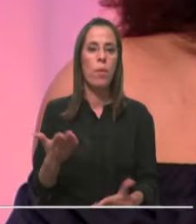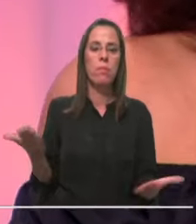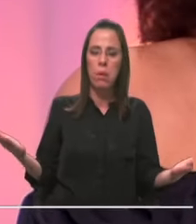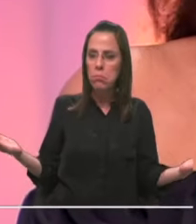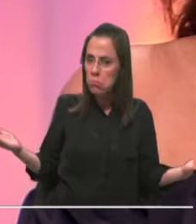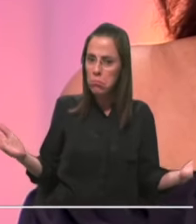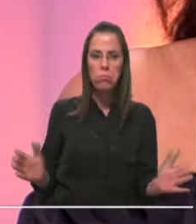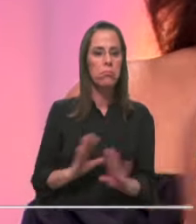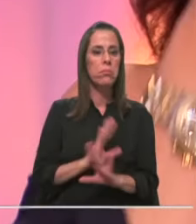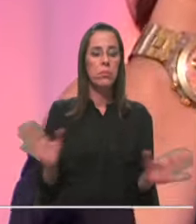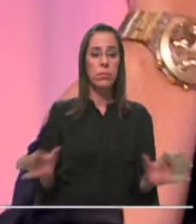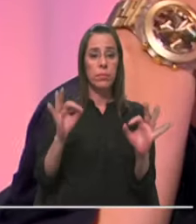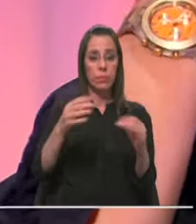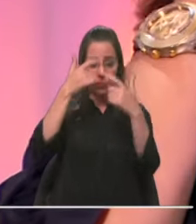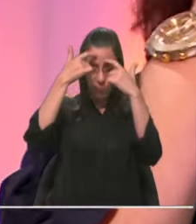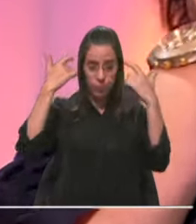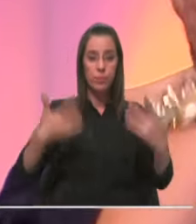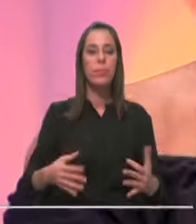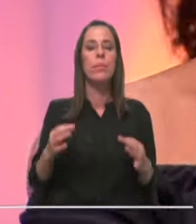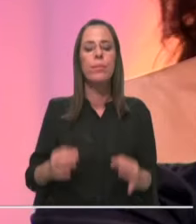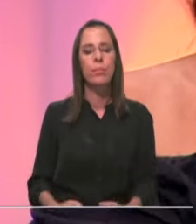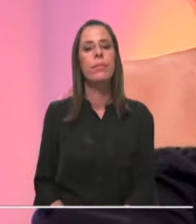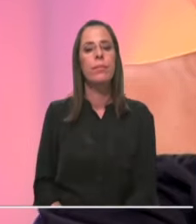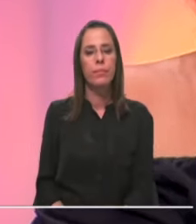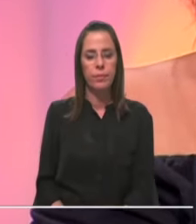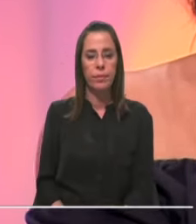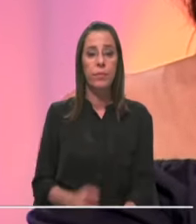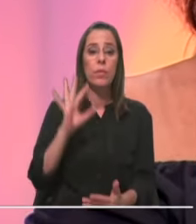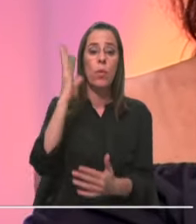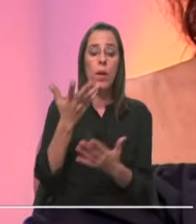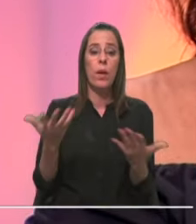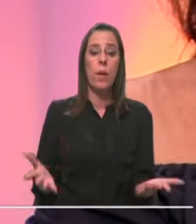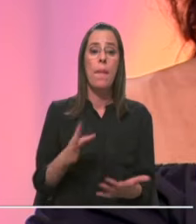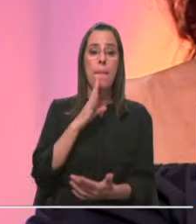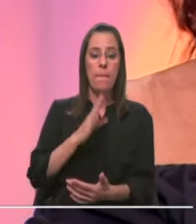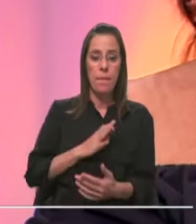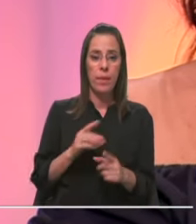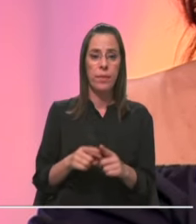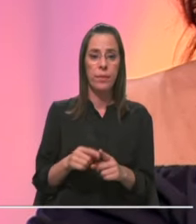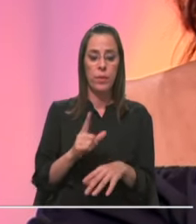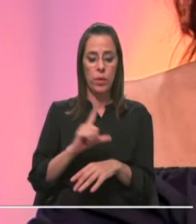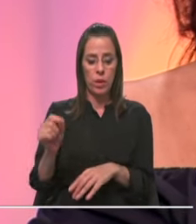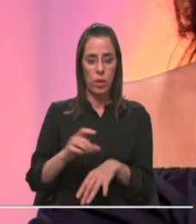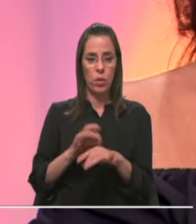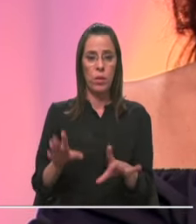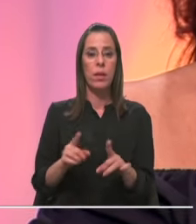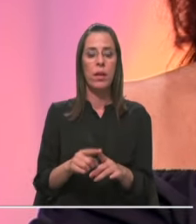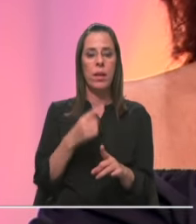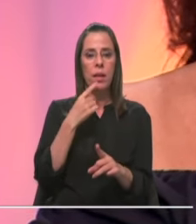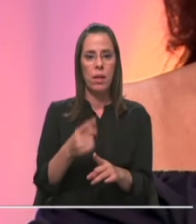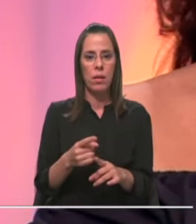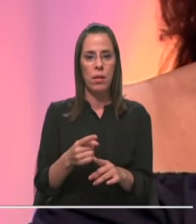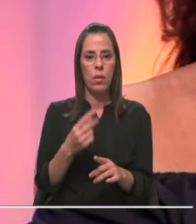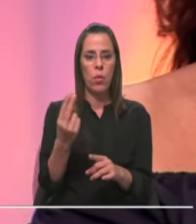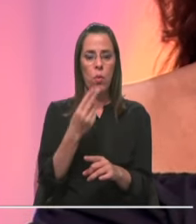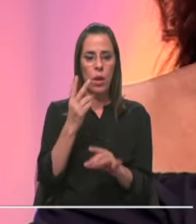resto estava tudo foste completamente okay. Apanhada, como se costuma dizer, na curva. O que aconteceu foi que a minha mãe, deveria ter, quando saiu do hospital, deveria ter sido referenciada para